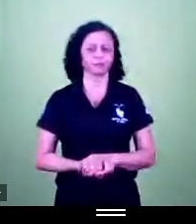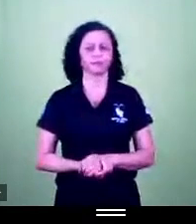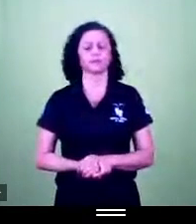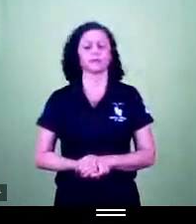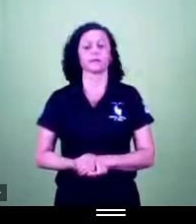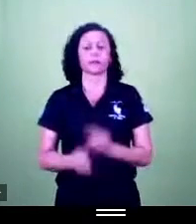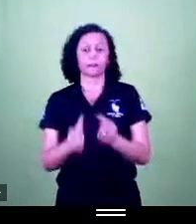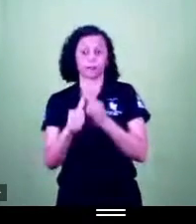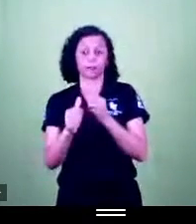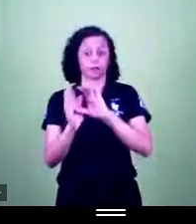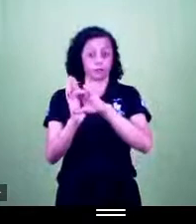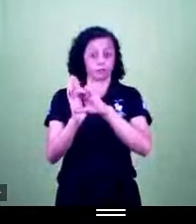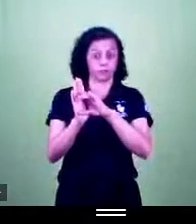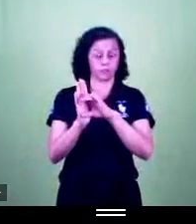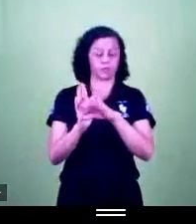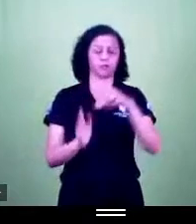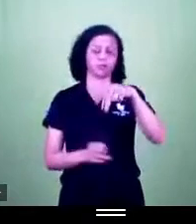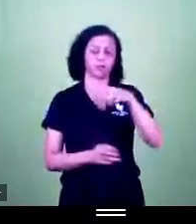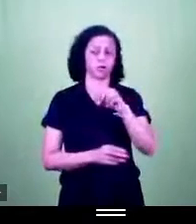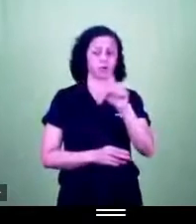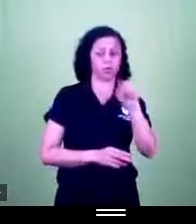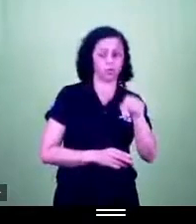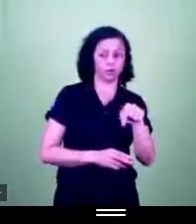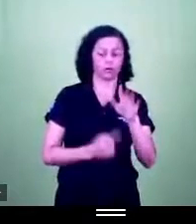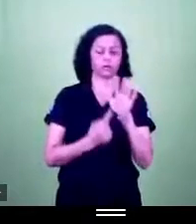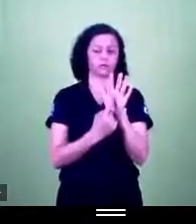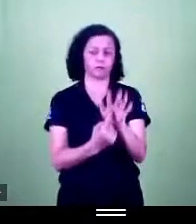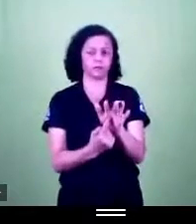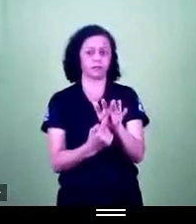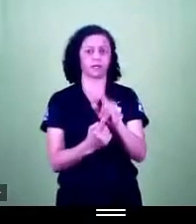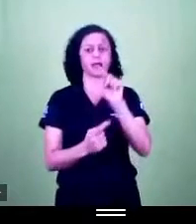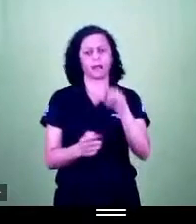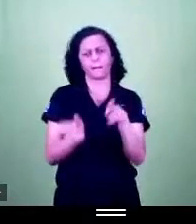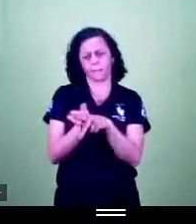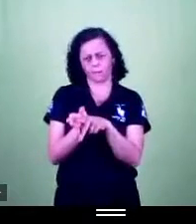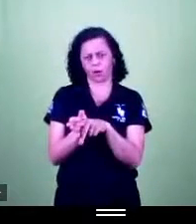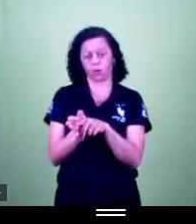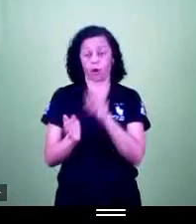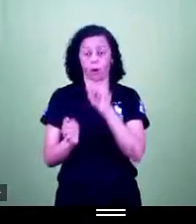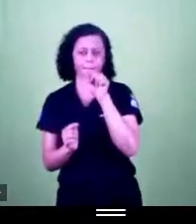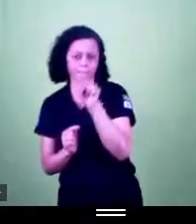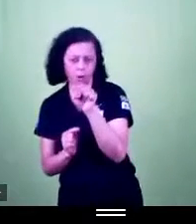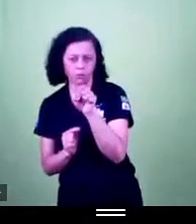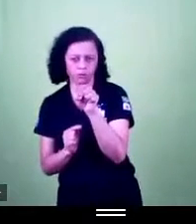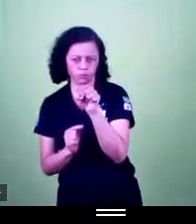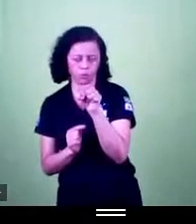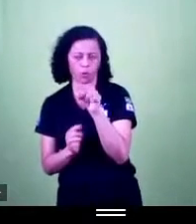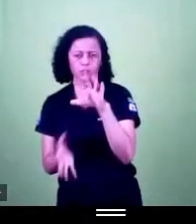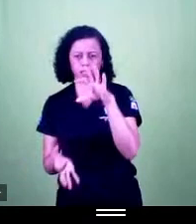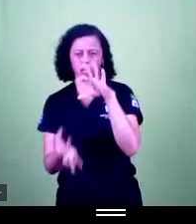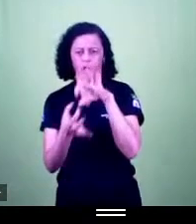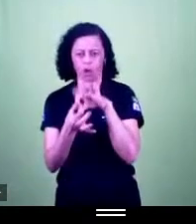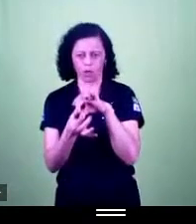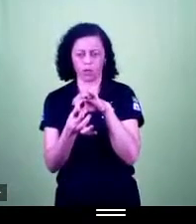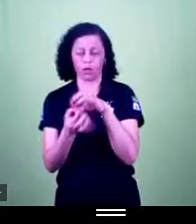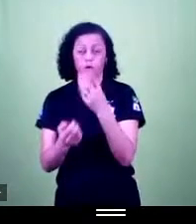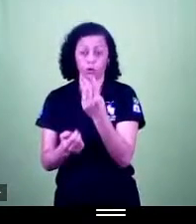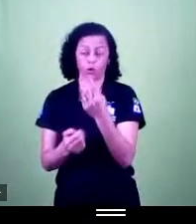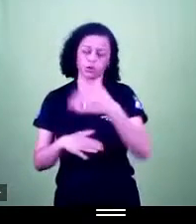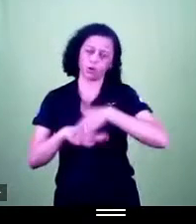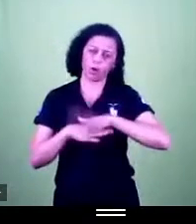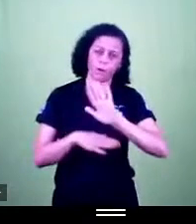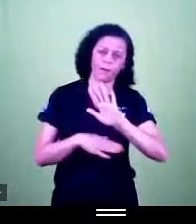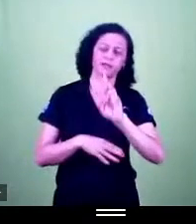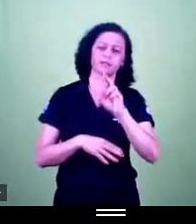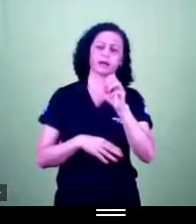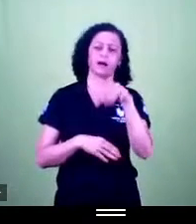que nós apresentamos, né? O que é um nó? Um nó é um ponto do circuito onde eu conecto dois ou mais ramos. Vamos ver se isso é verdade? Eu identifiquei